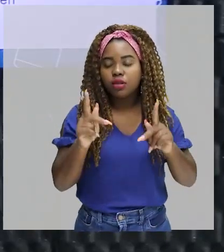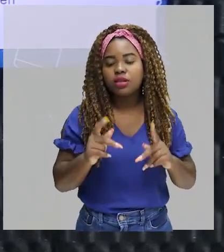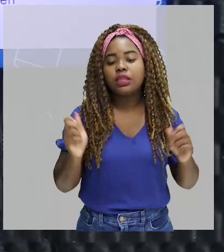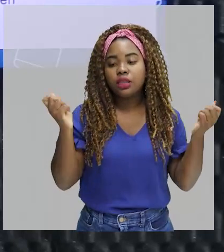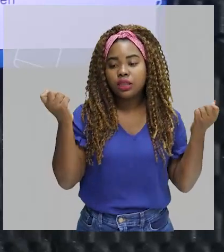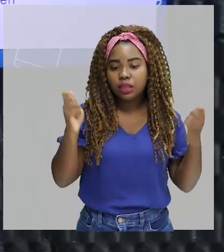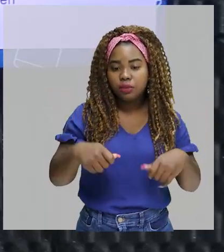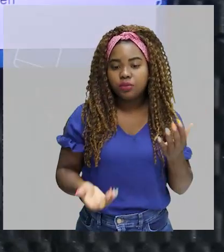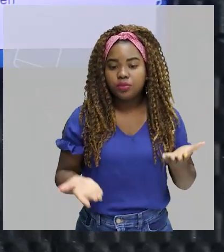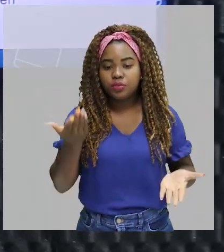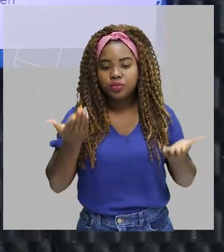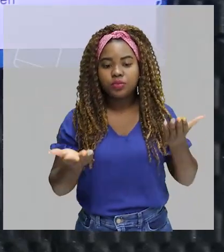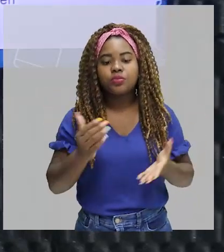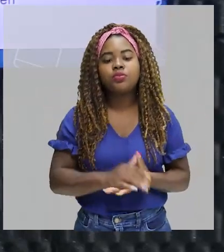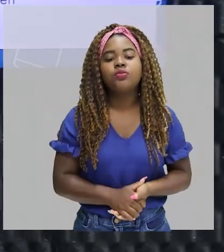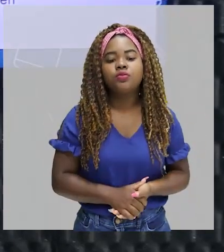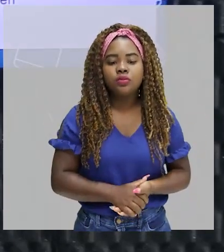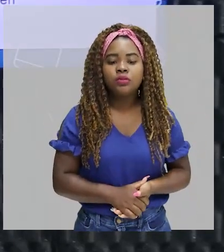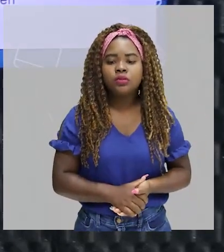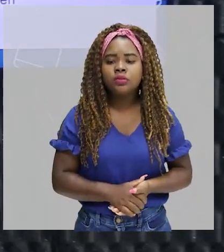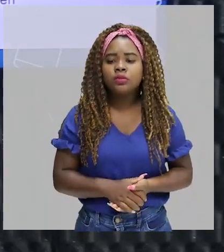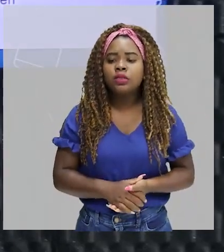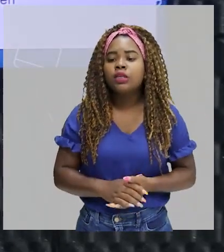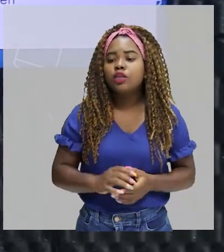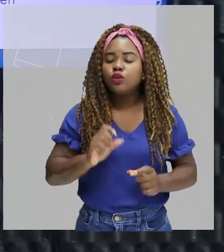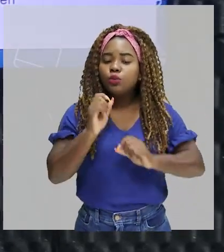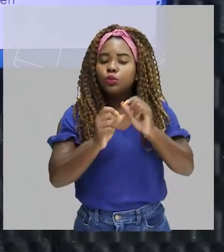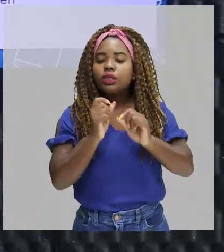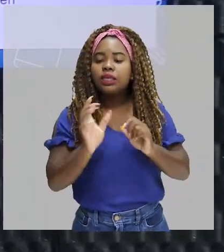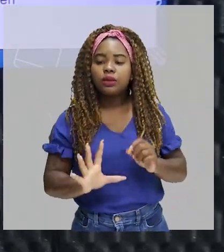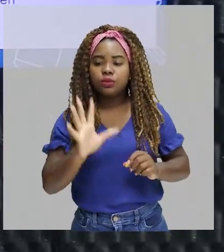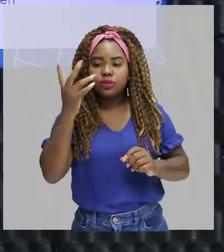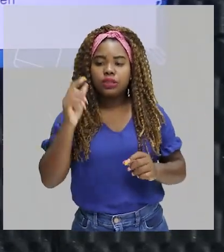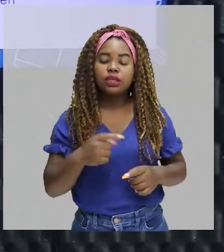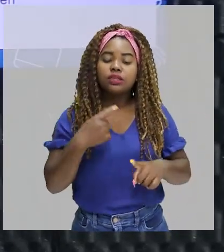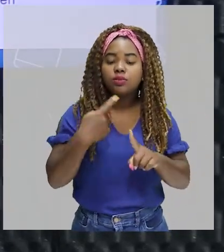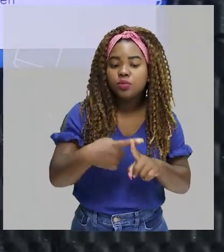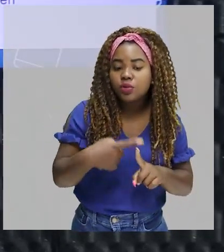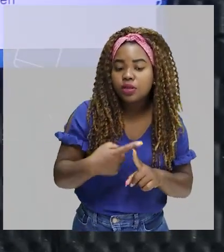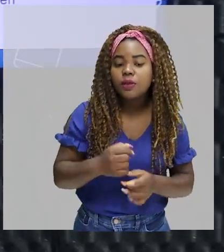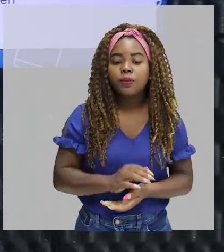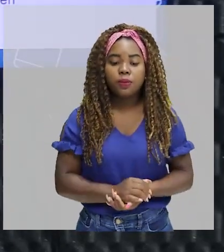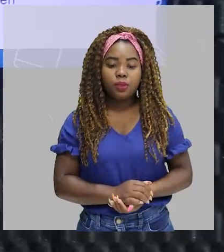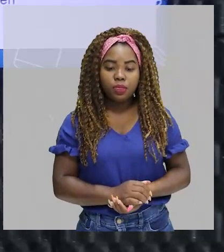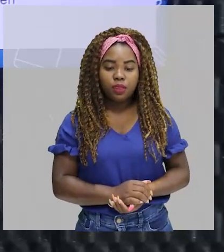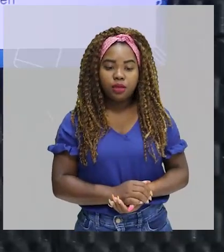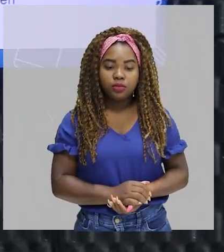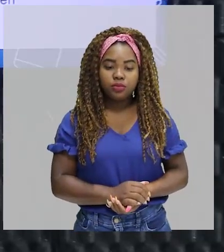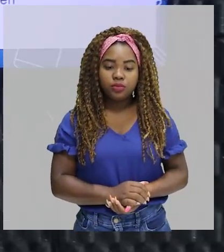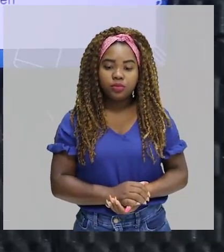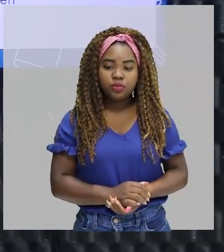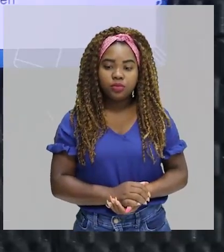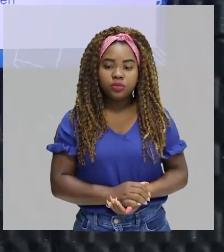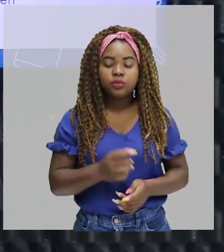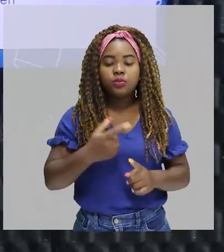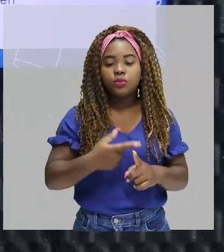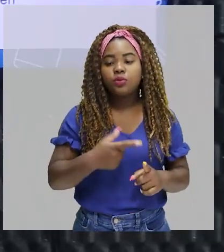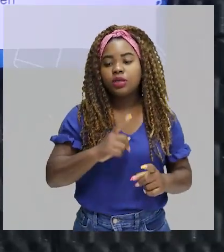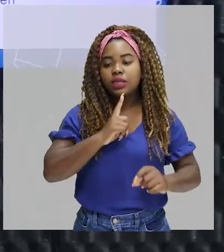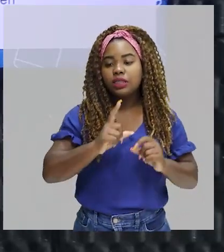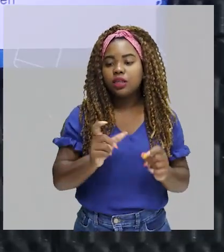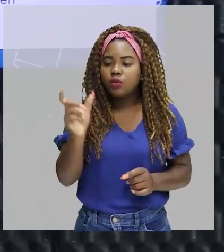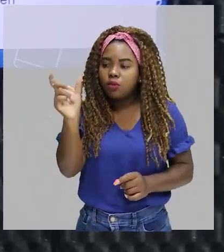comparações. Esse fenômeno, ele acontece porque raízes de um idioma ou de uma palavra